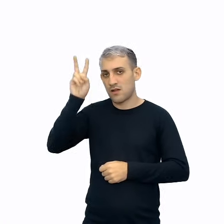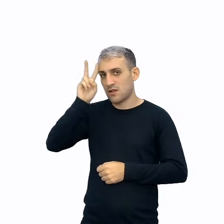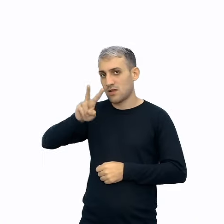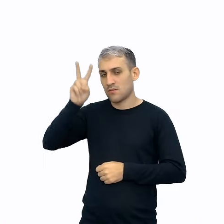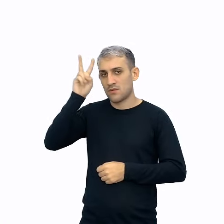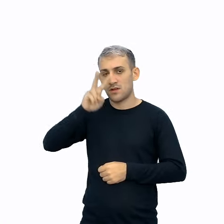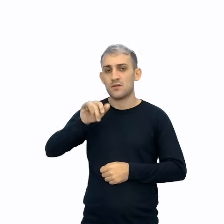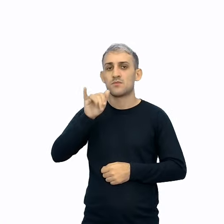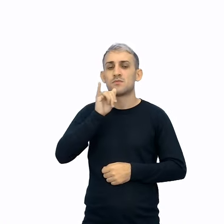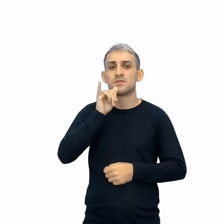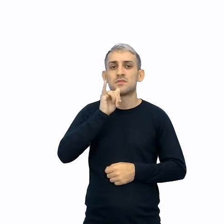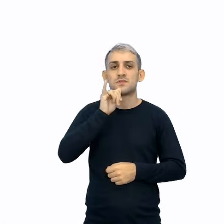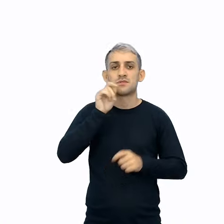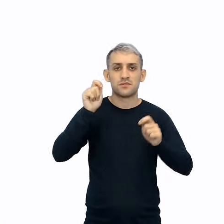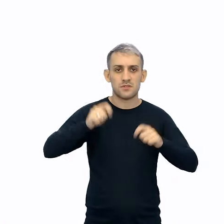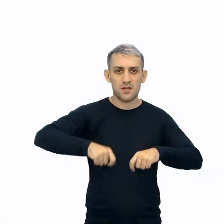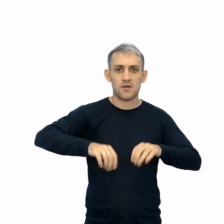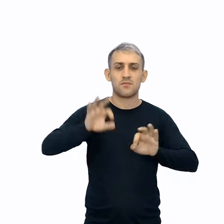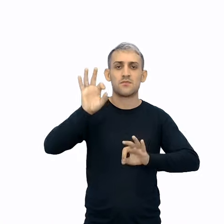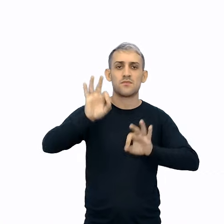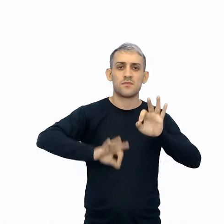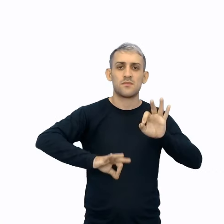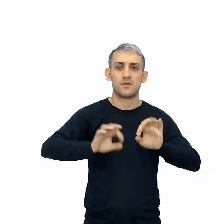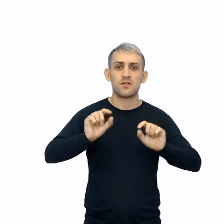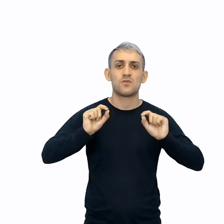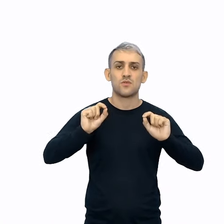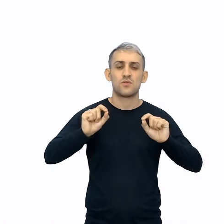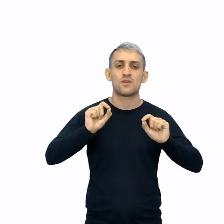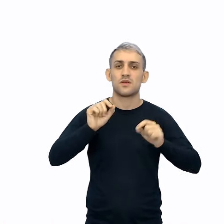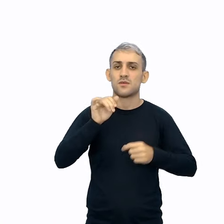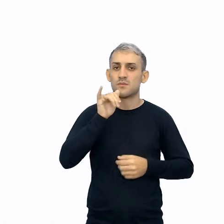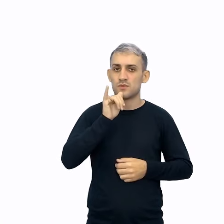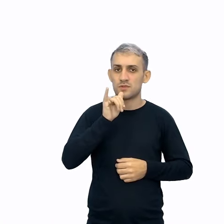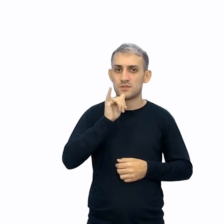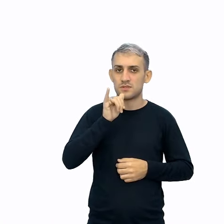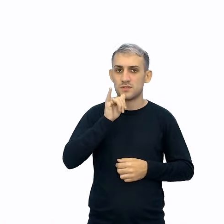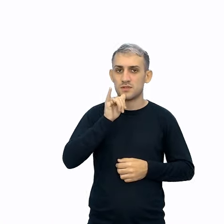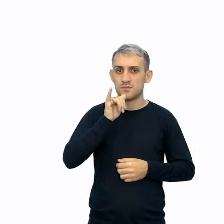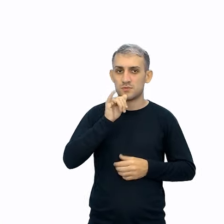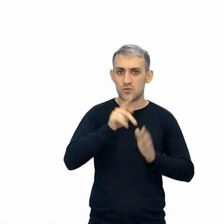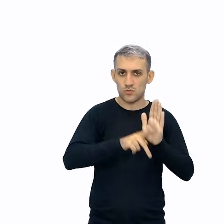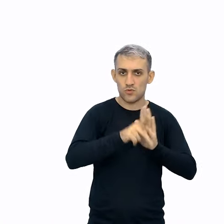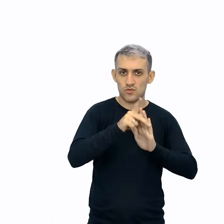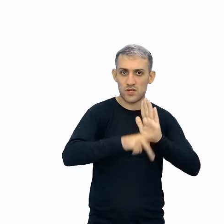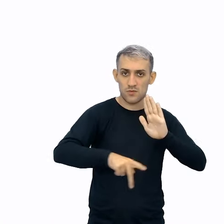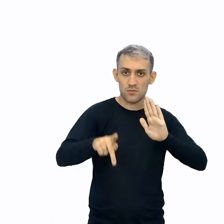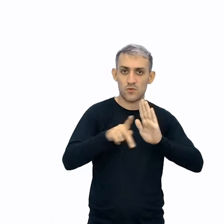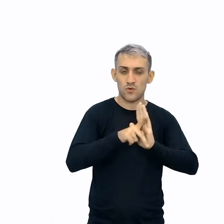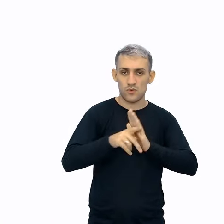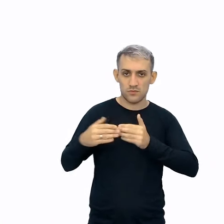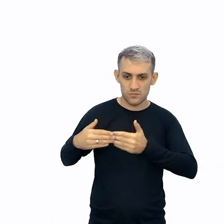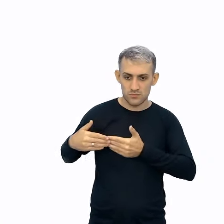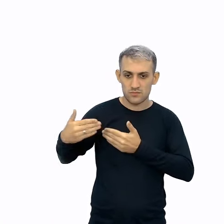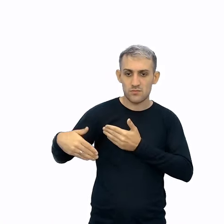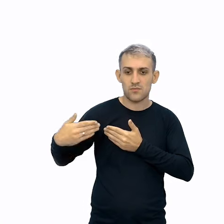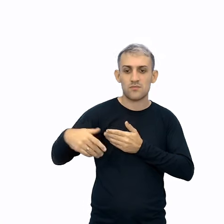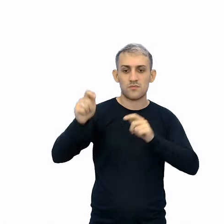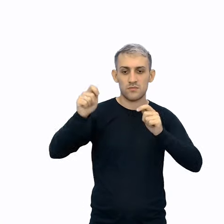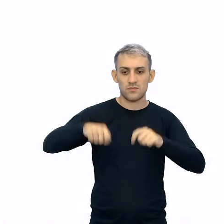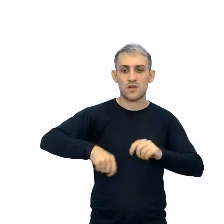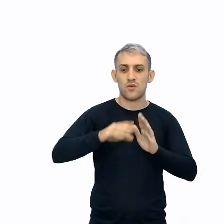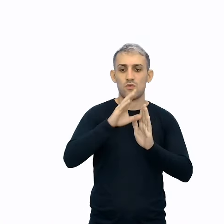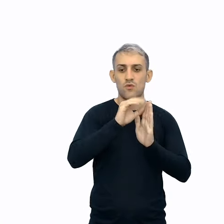orienta então e organiza ao longo daquele plano que eles traçaram para trabalhar esse